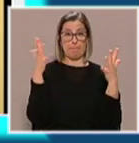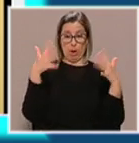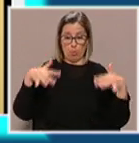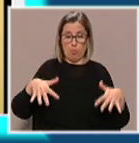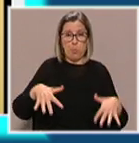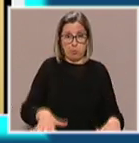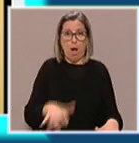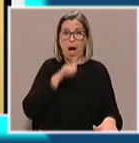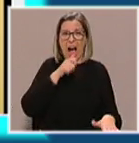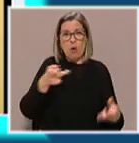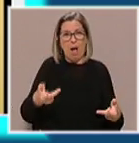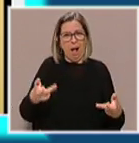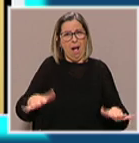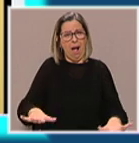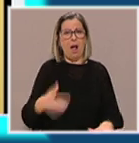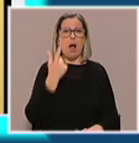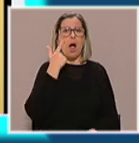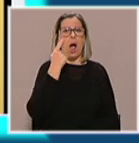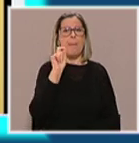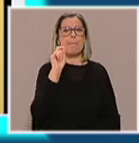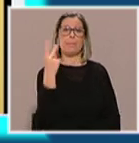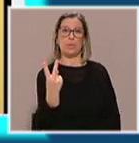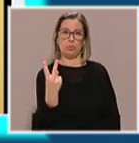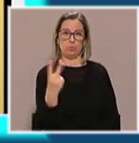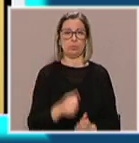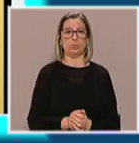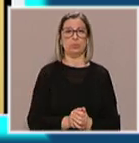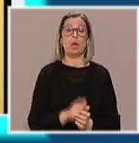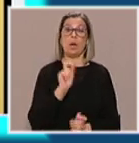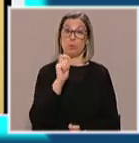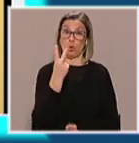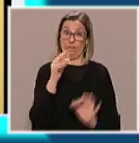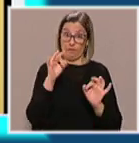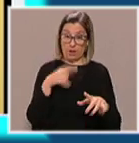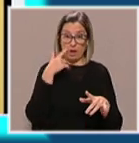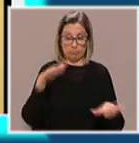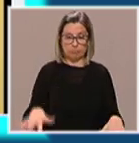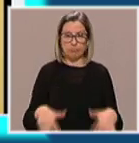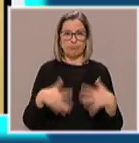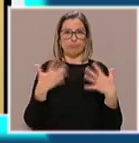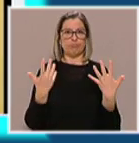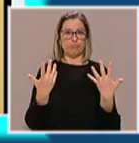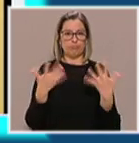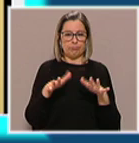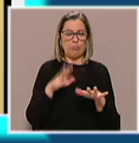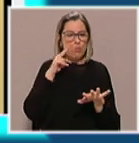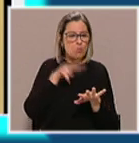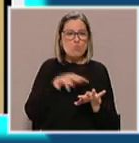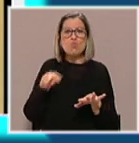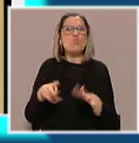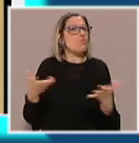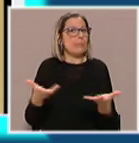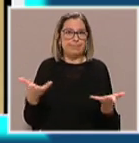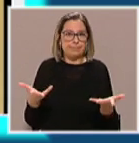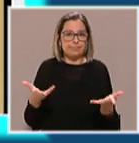mergulhadas nas tinas durante 2 minutos. Findos os 2 minutos, retiro as mãos e o que podemos